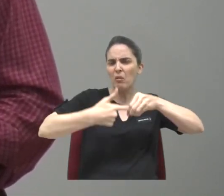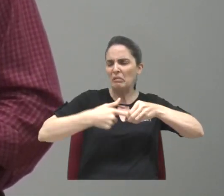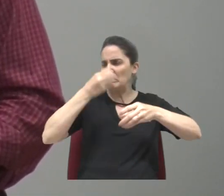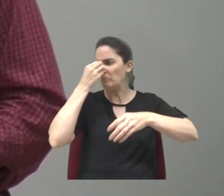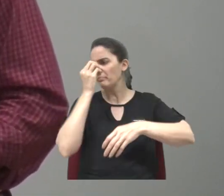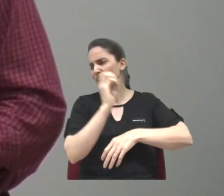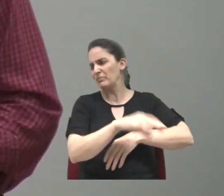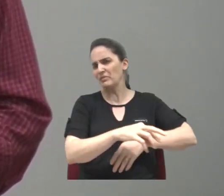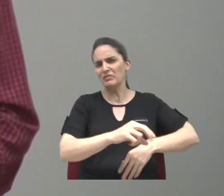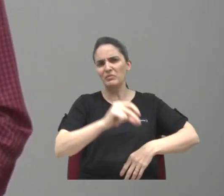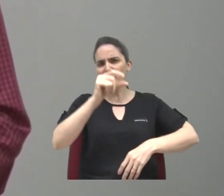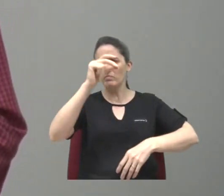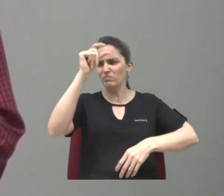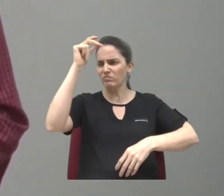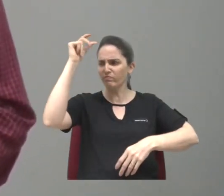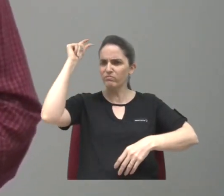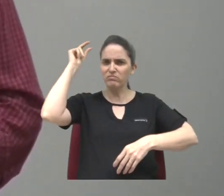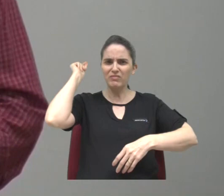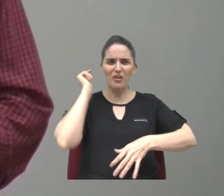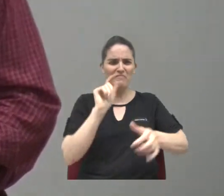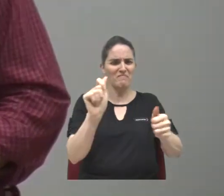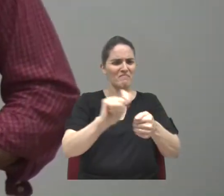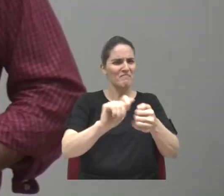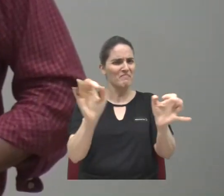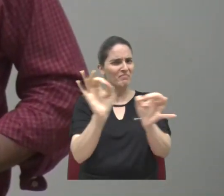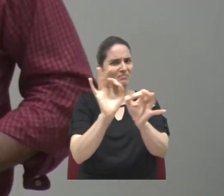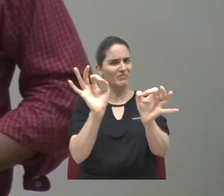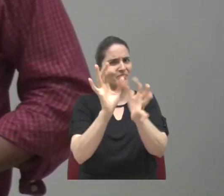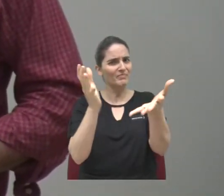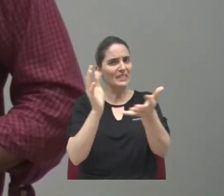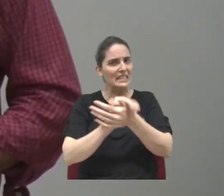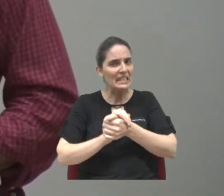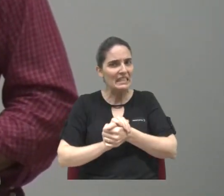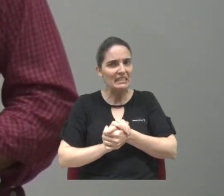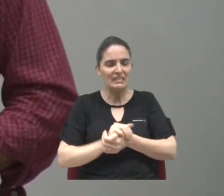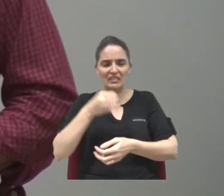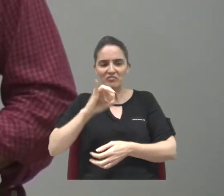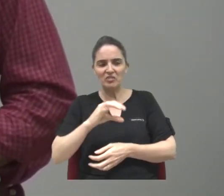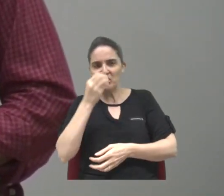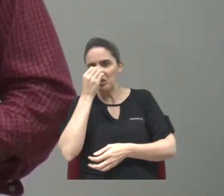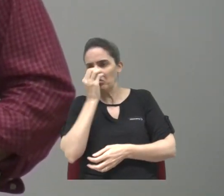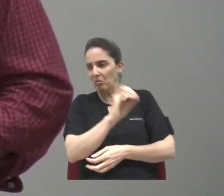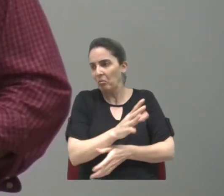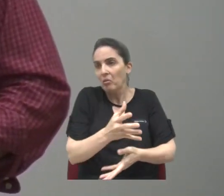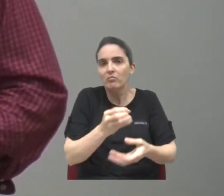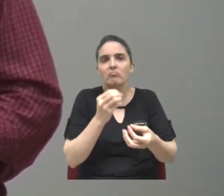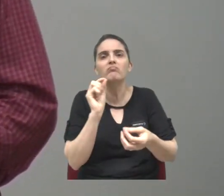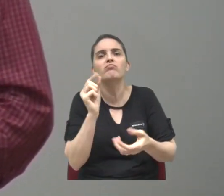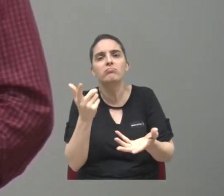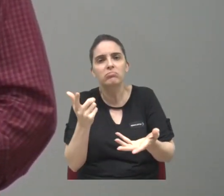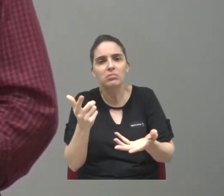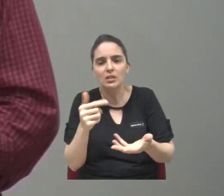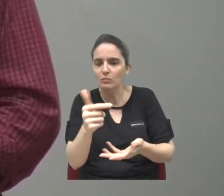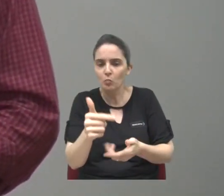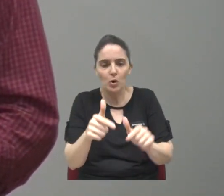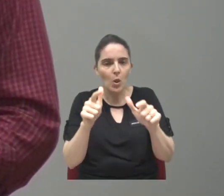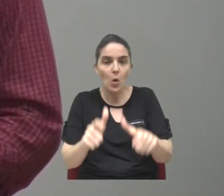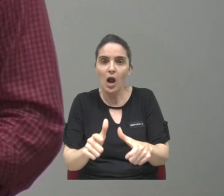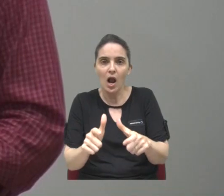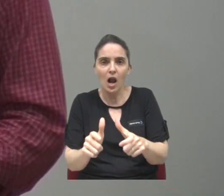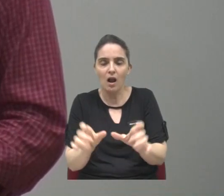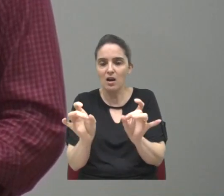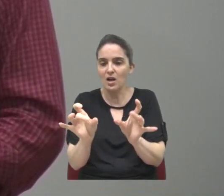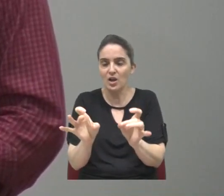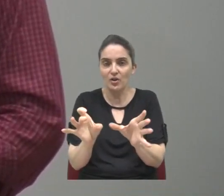não se toma uma providência, se vai desapropriar, não vai, não tem casa de câmbio ali, quer dizer, falta muita